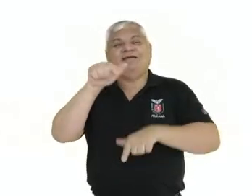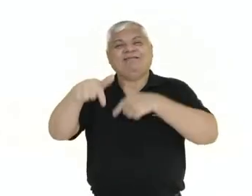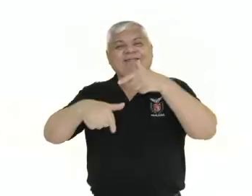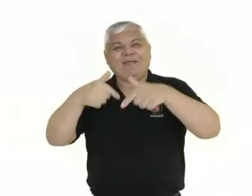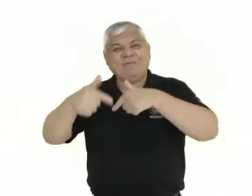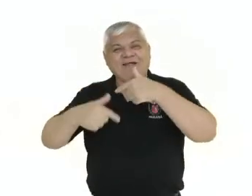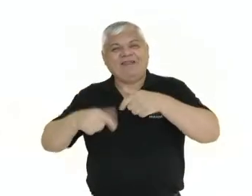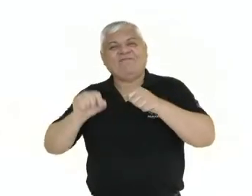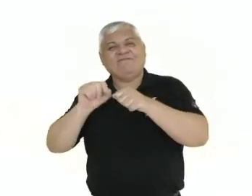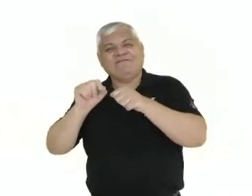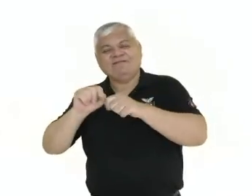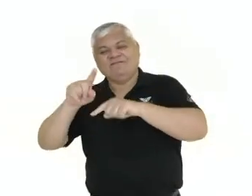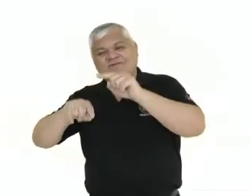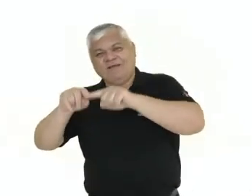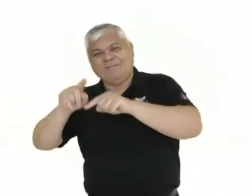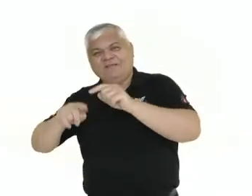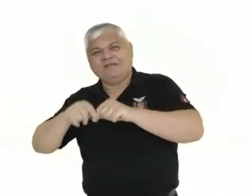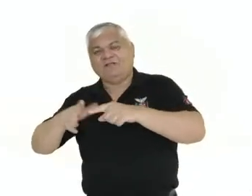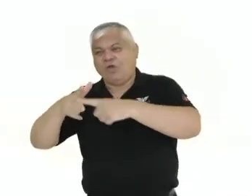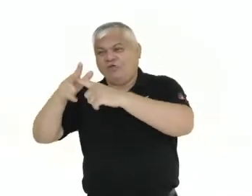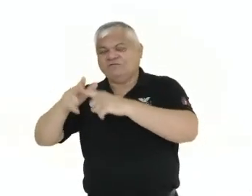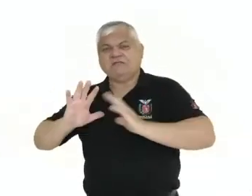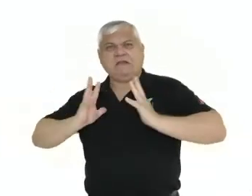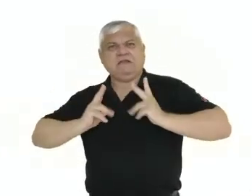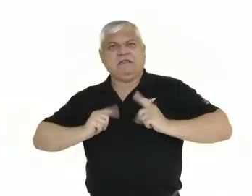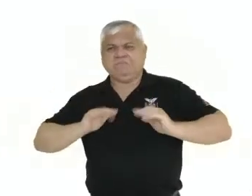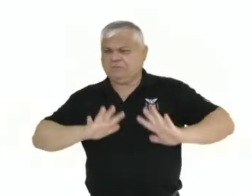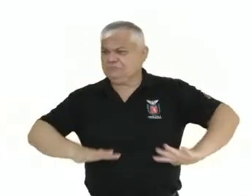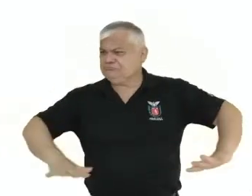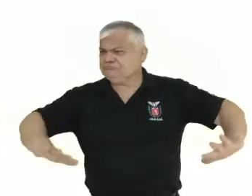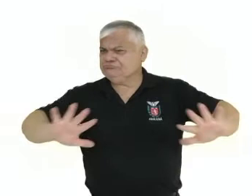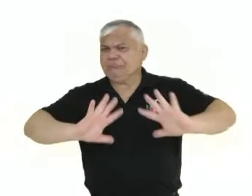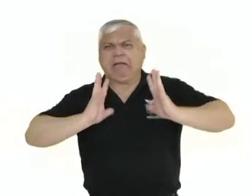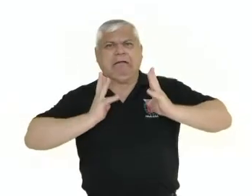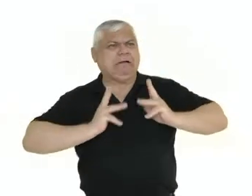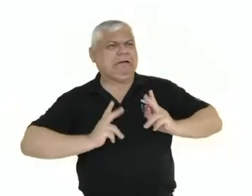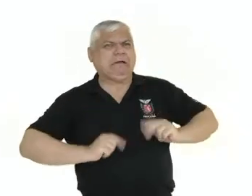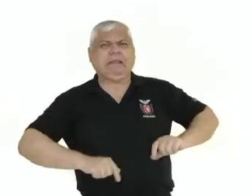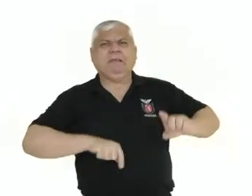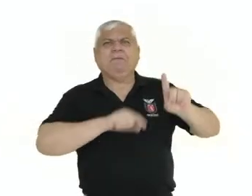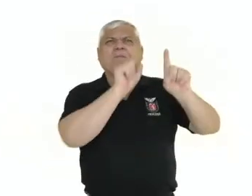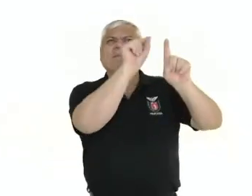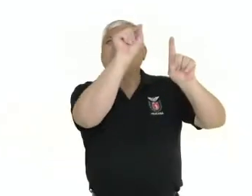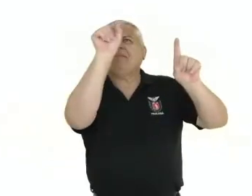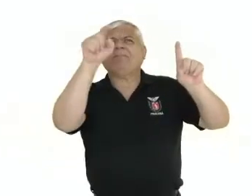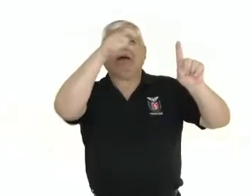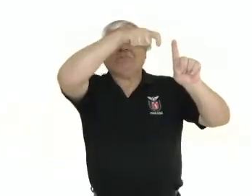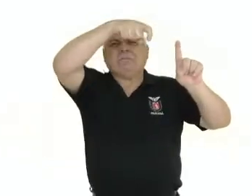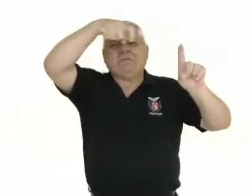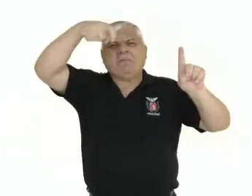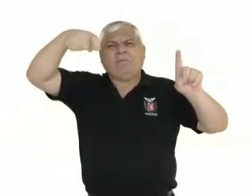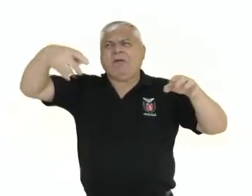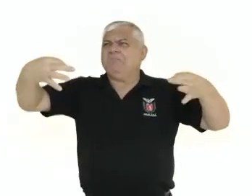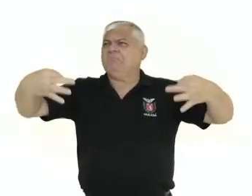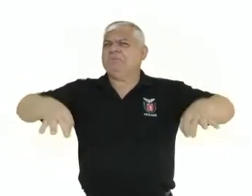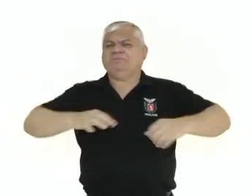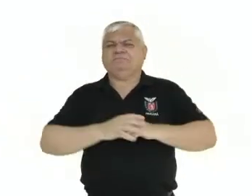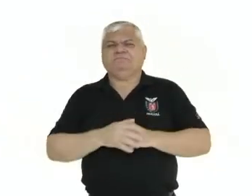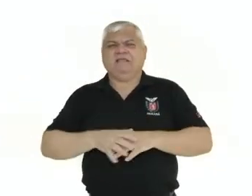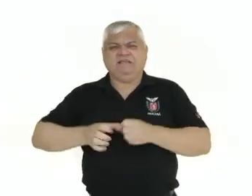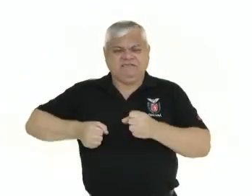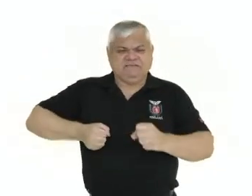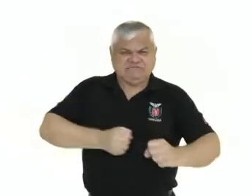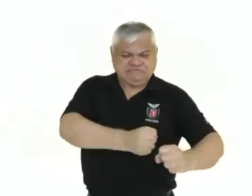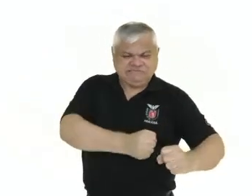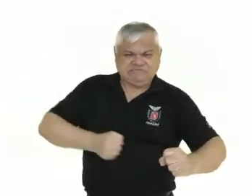um brinco, sempre muito asseada, a ferramenta muito limpa, tudo nos seus lugares, né? Quando nós falamos lá, serrote,